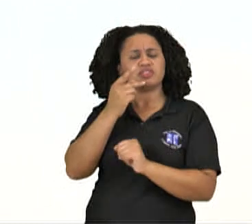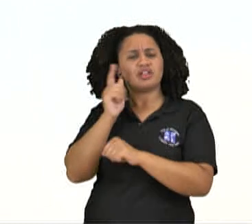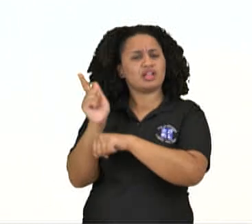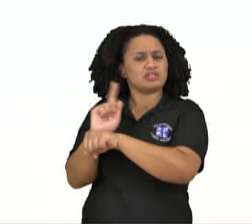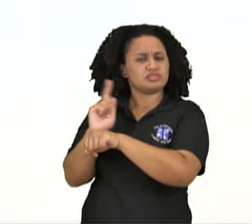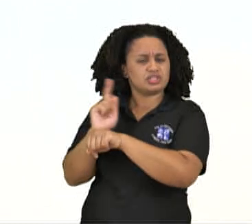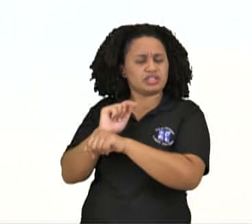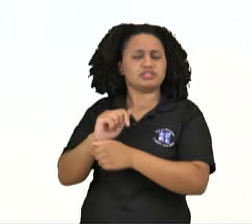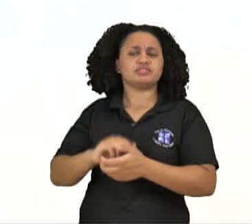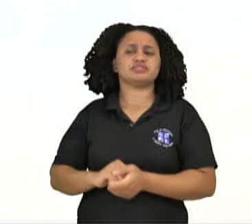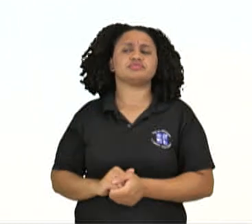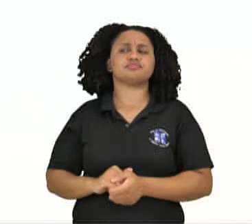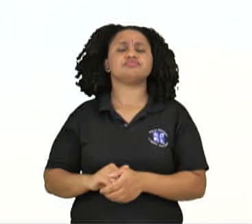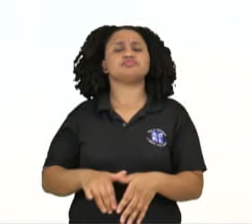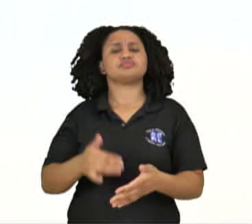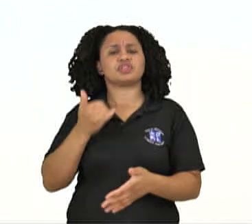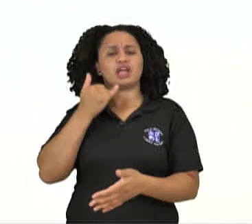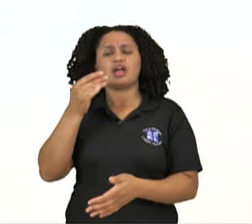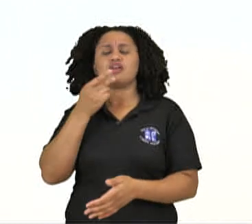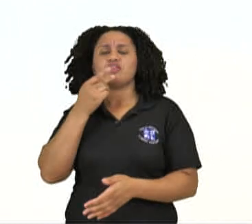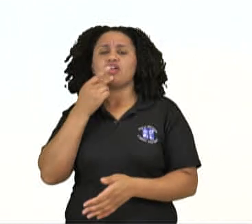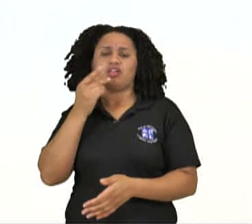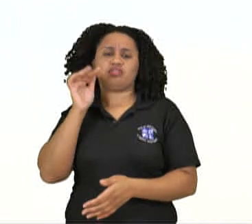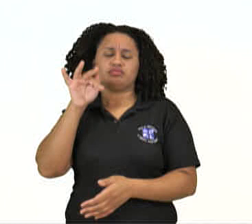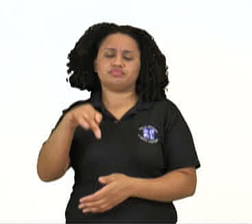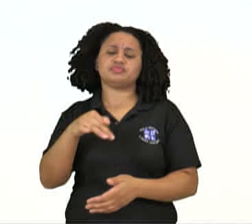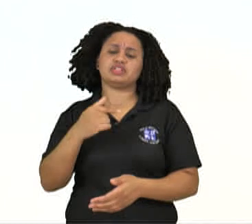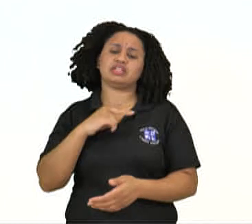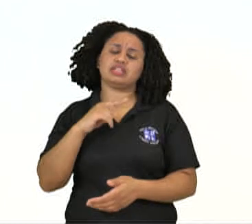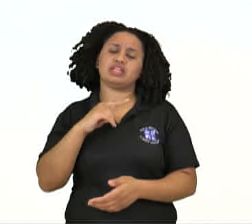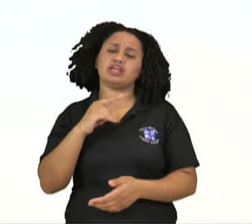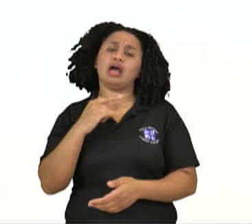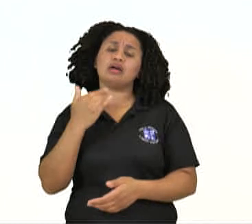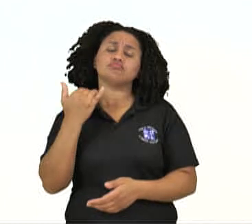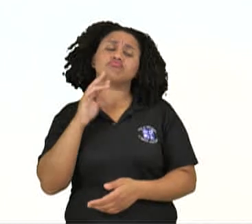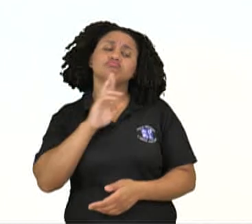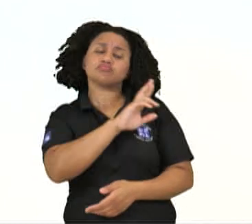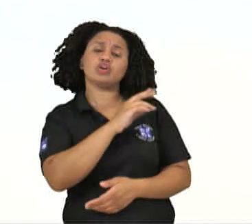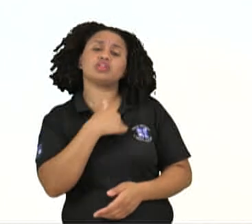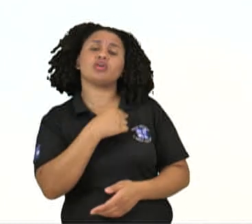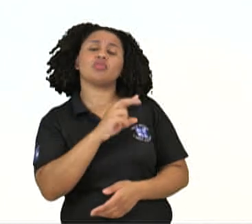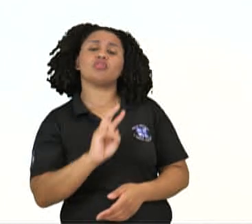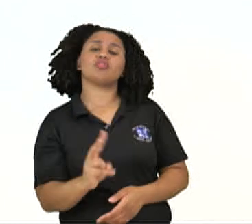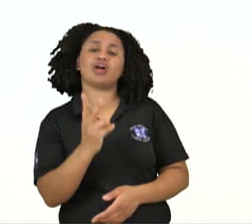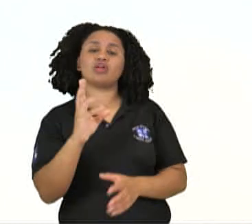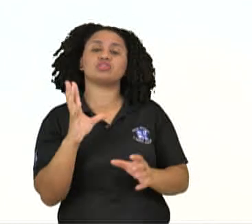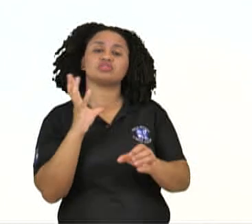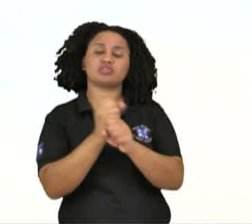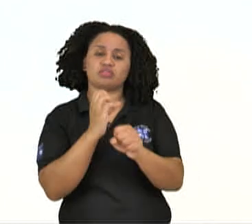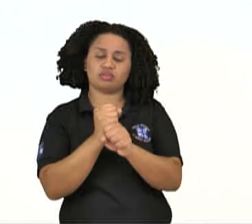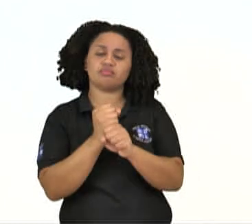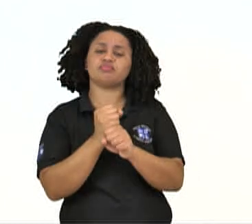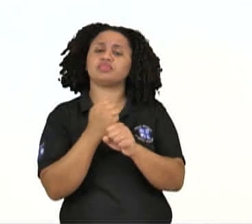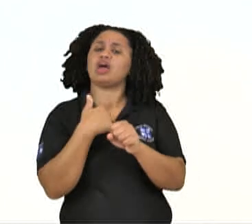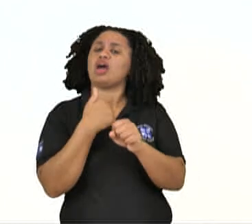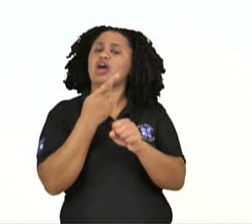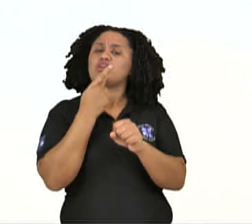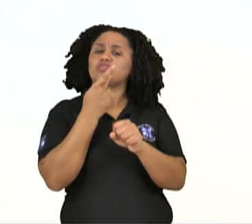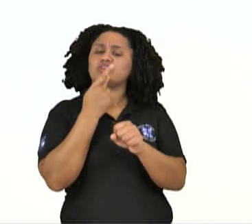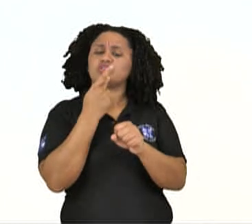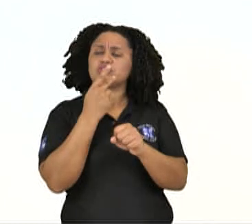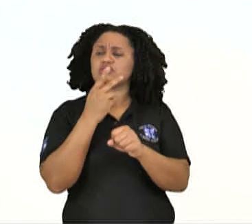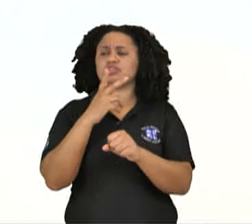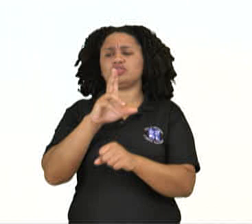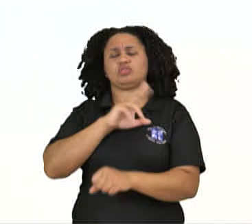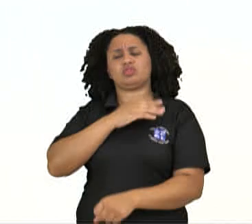Ao finalizar o pedido, ela recebeu o valor total da compra e, muito assustada, disse: "Esta carne está